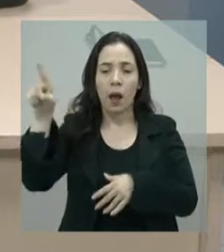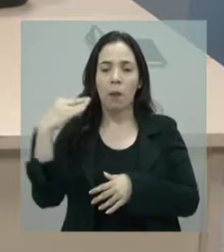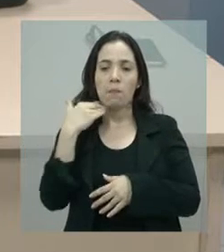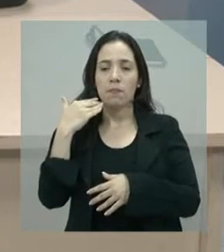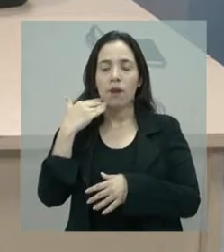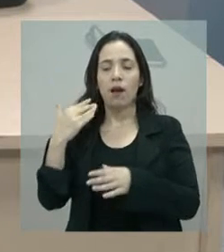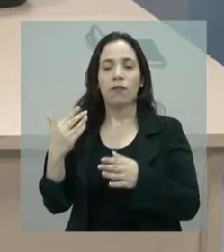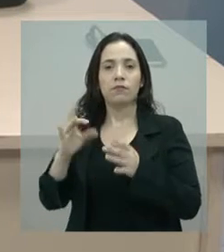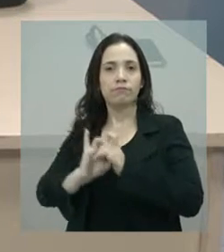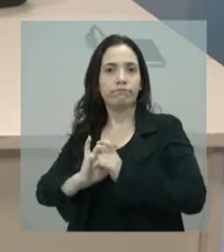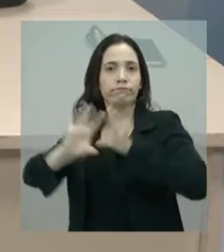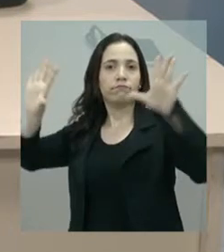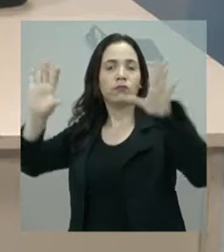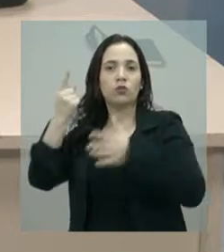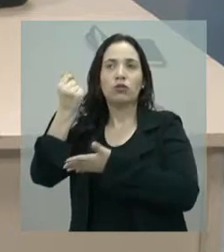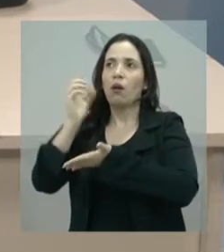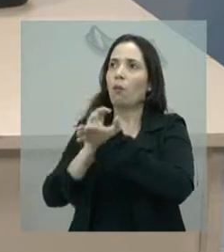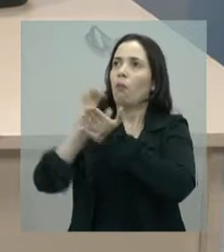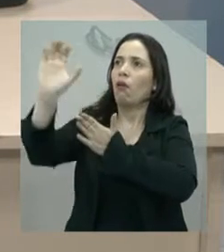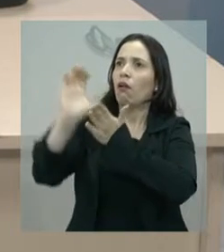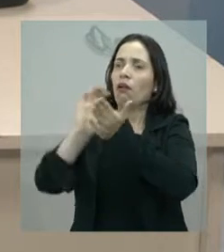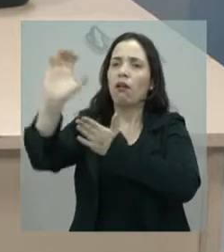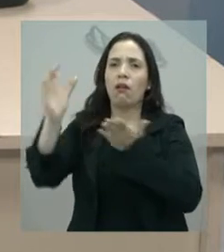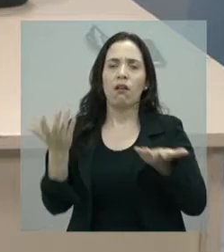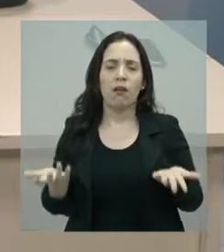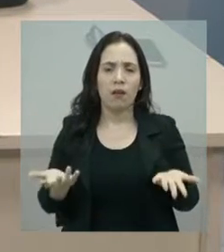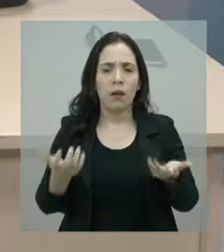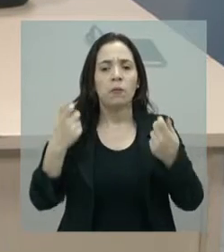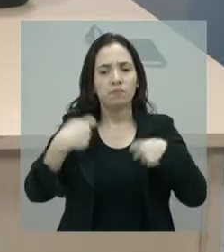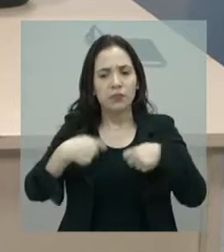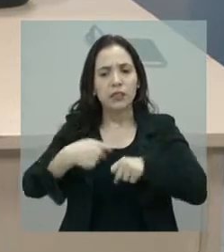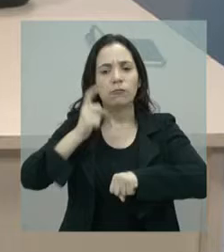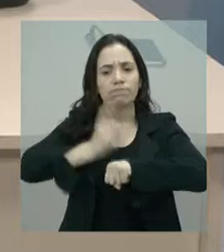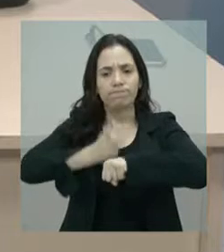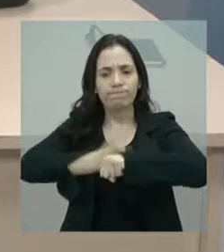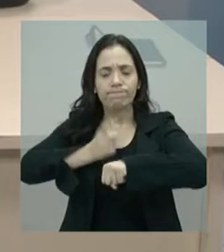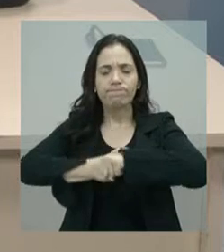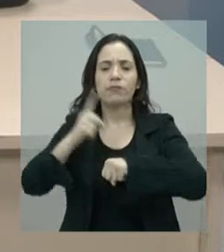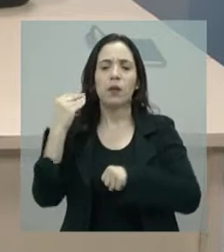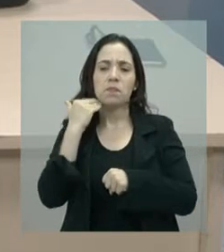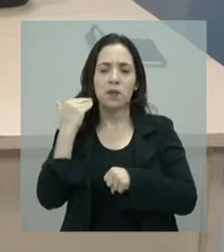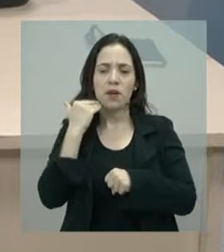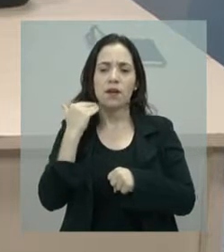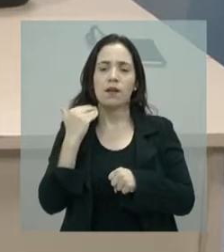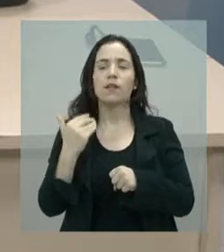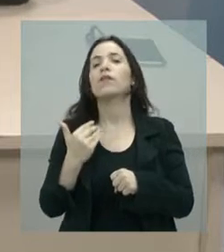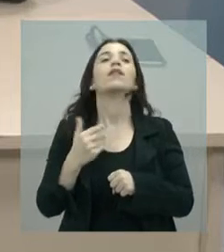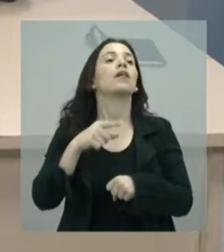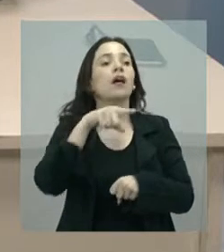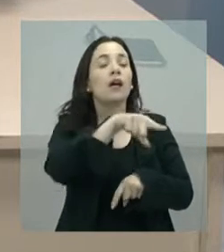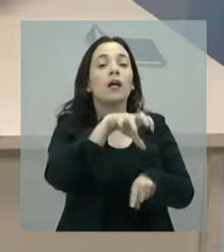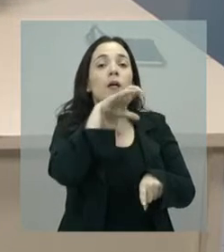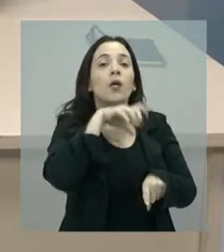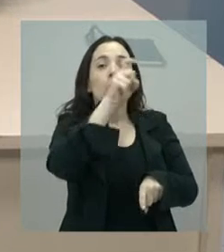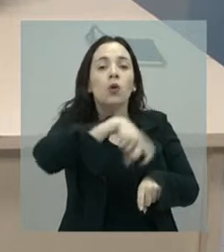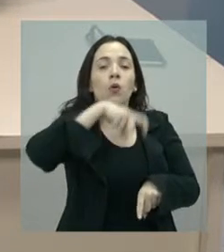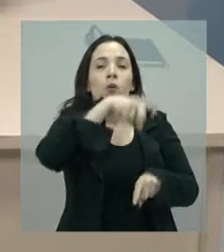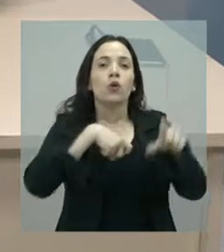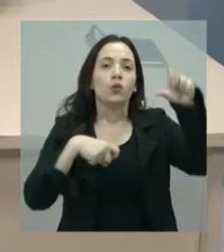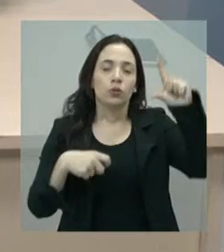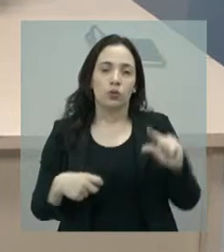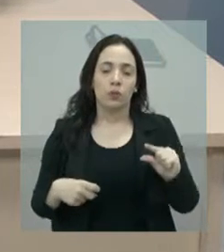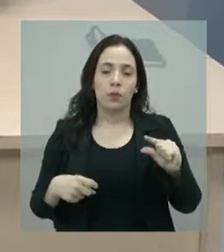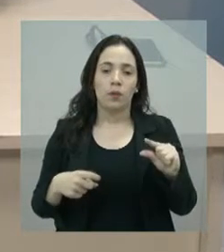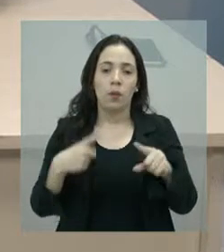financeira. A especulação financeira ela deveria ser mais taxada e a produção devia ser diminuída o imposto, porque aí você se obrigaria a tirar o